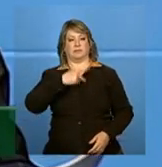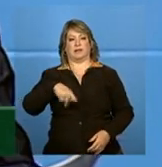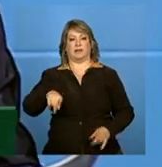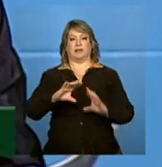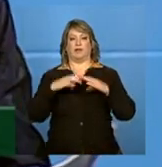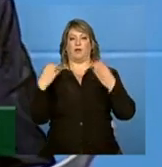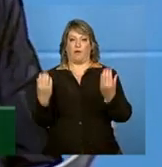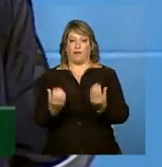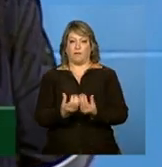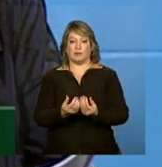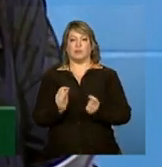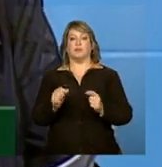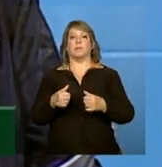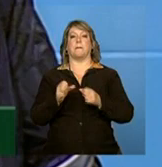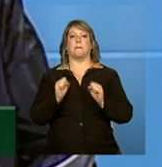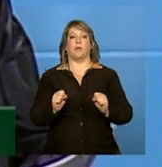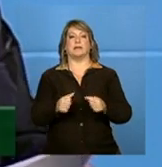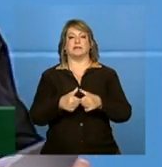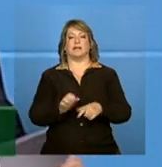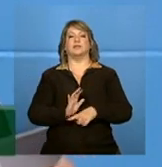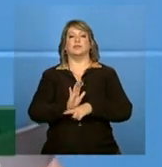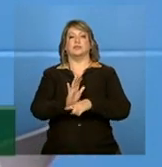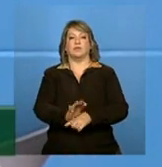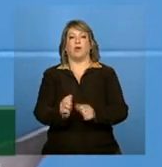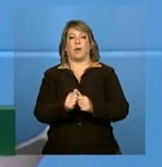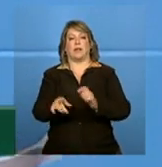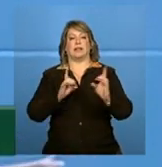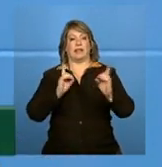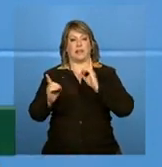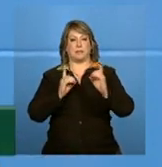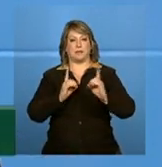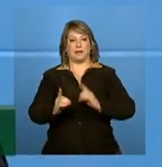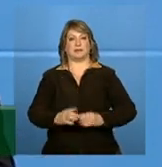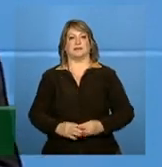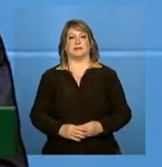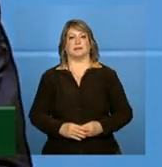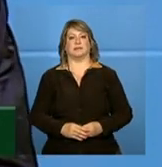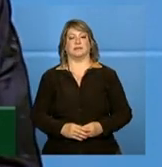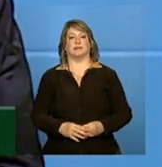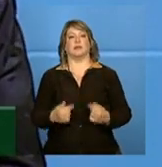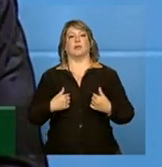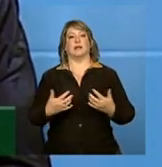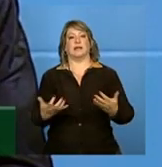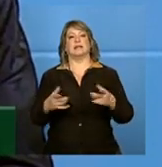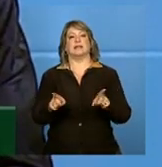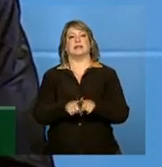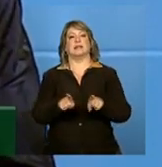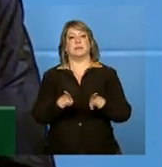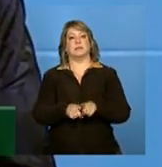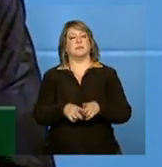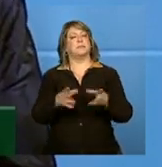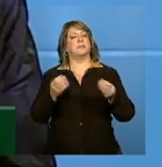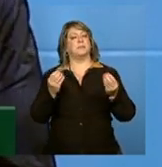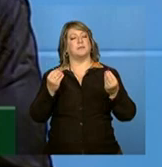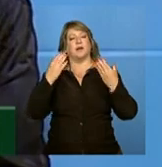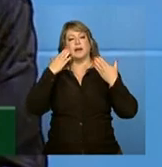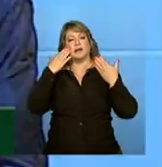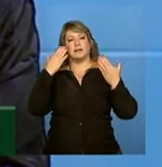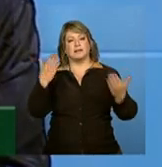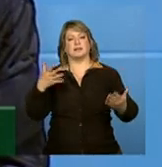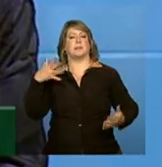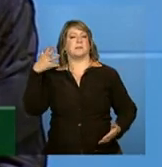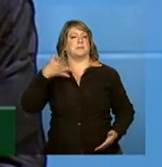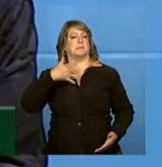estar podendo contribuir com o debate. Queria também agradecer muito as